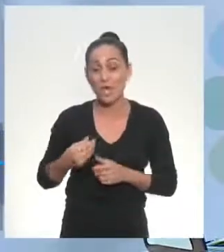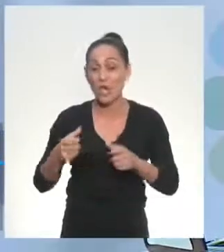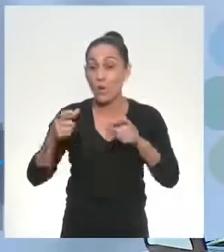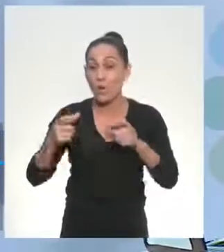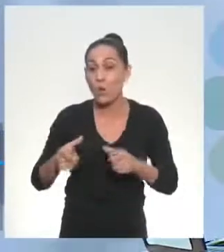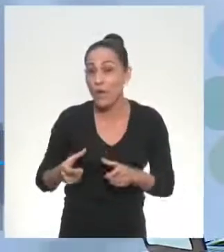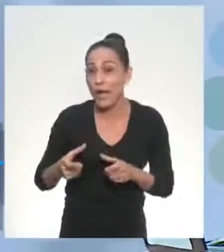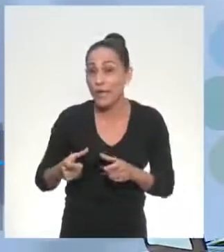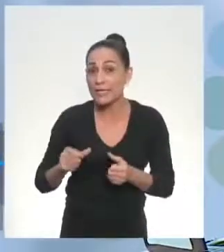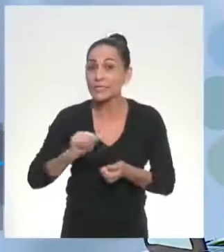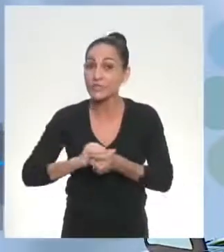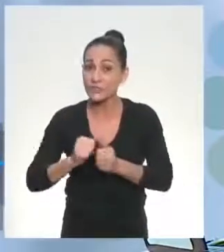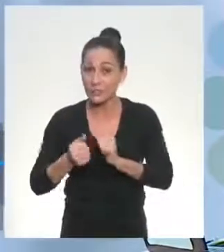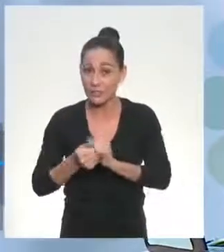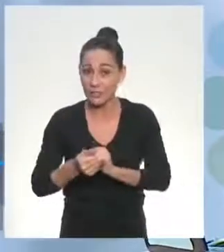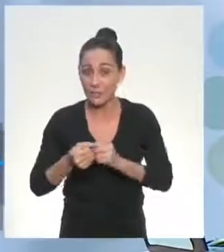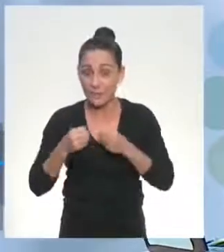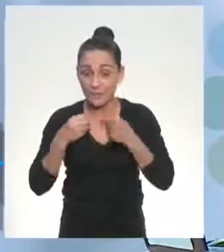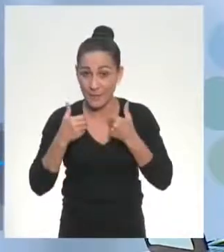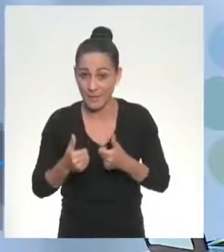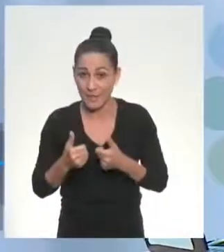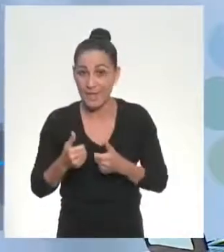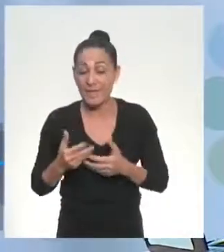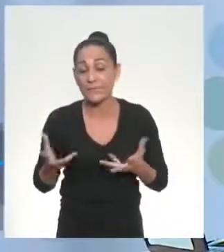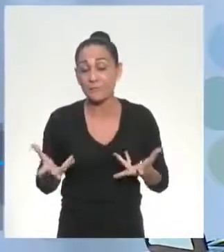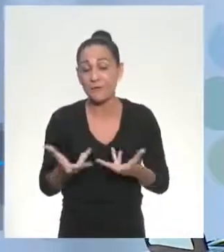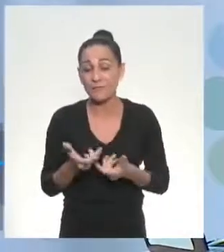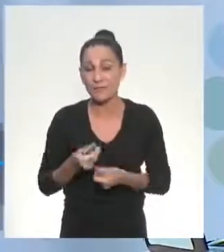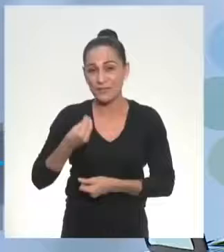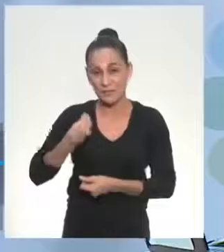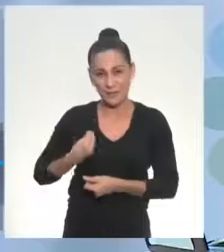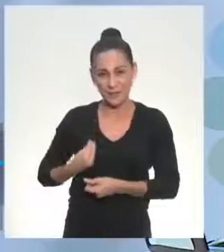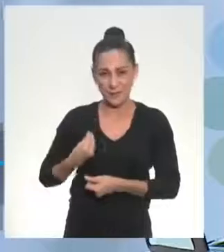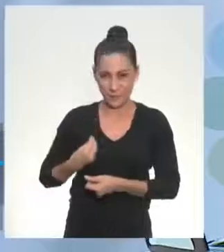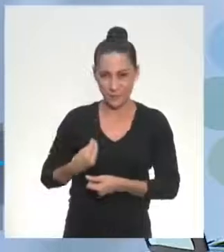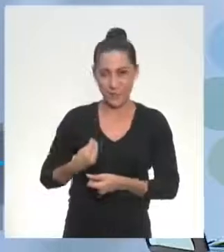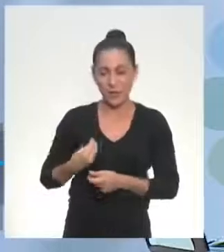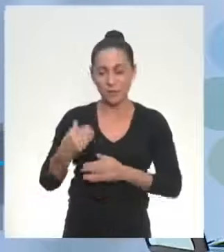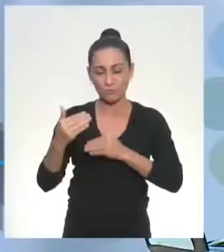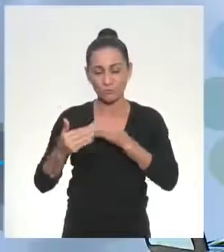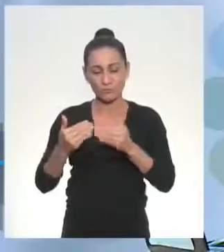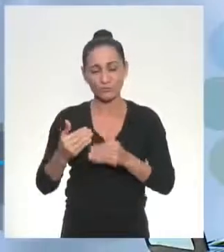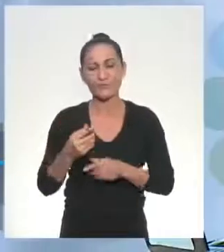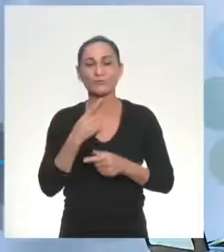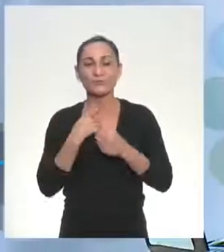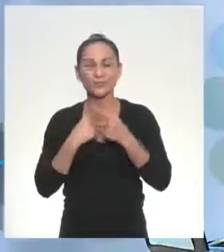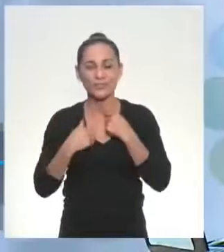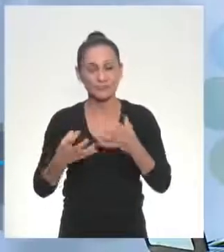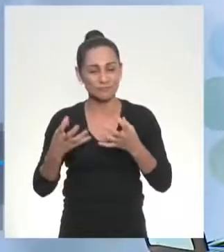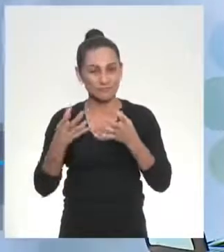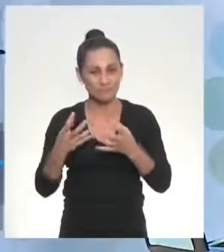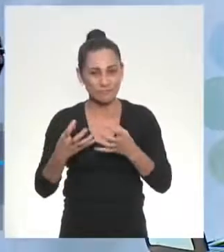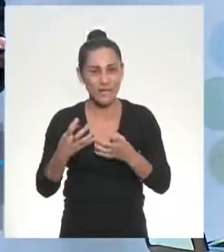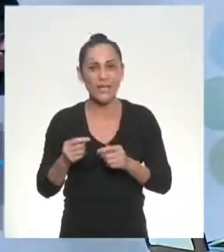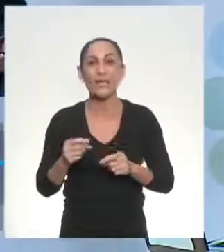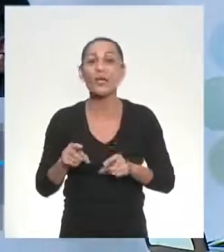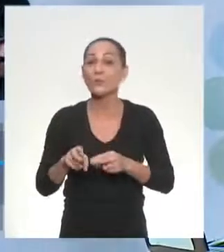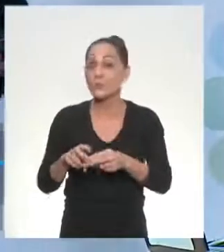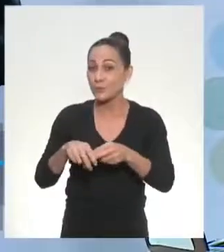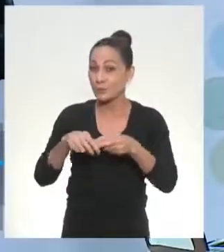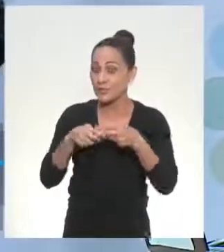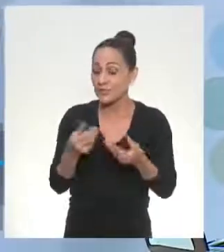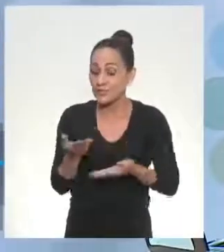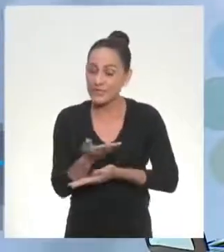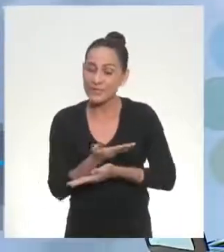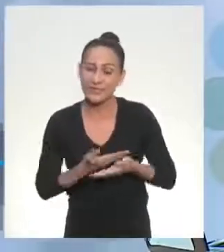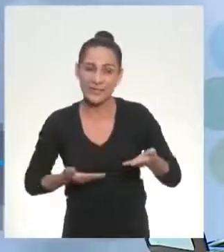nós se adaptamos bem e temos uma qualidade de vida, né, que nós almejamos. Por isso essa questão, né, de